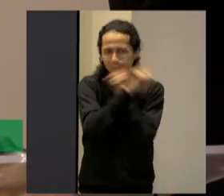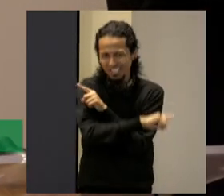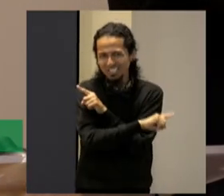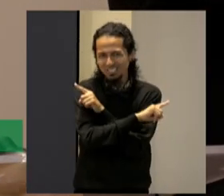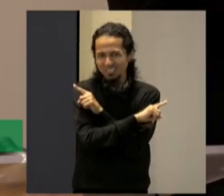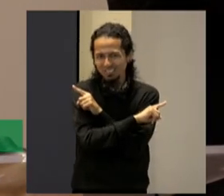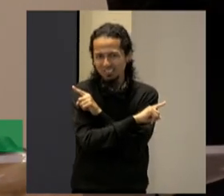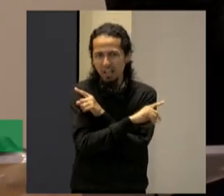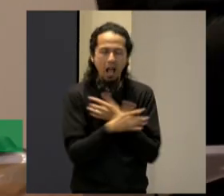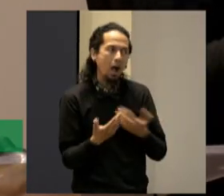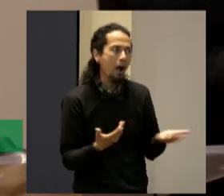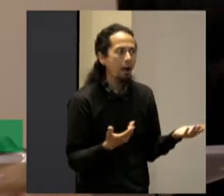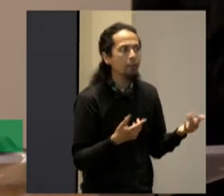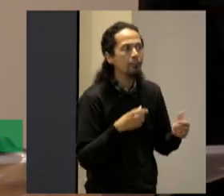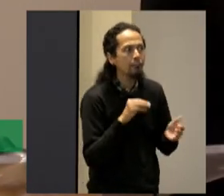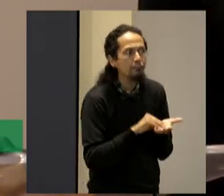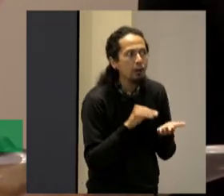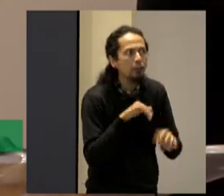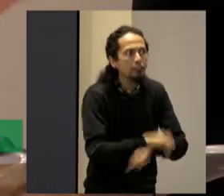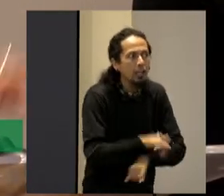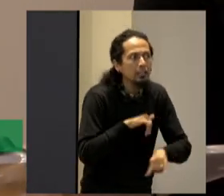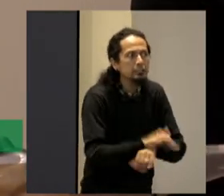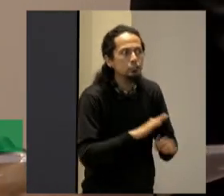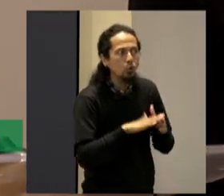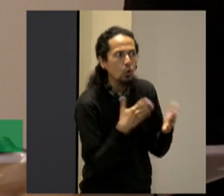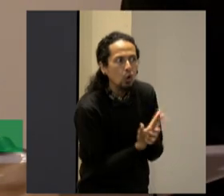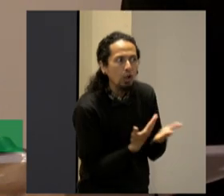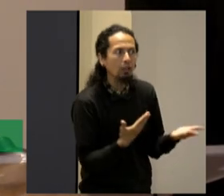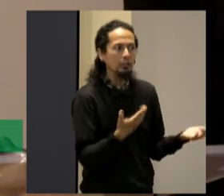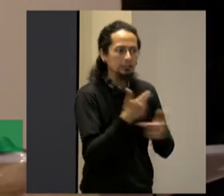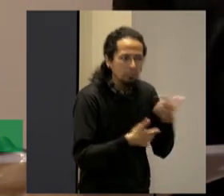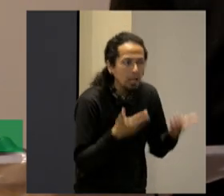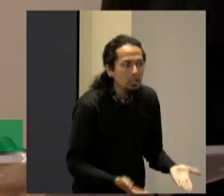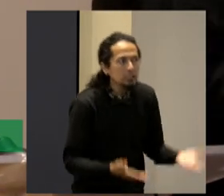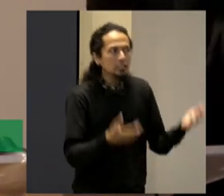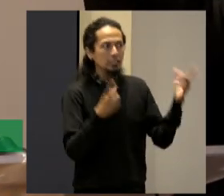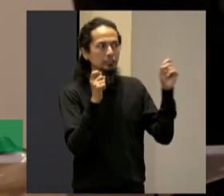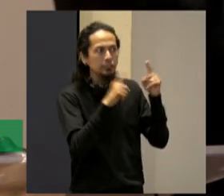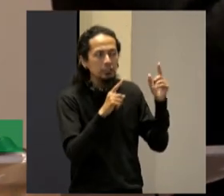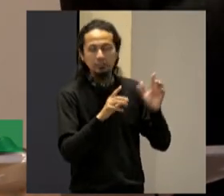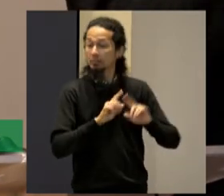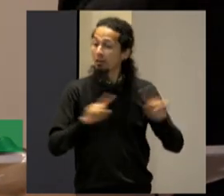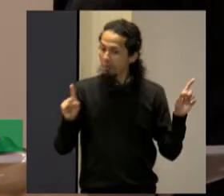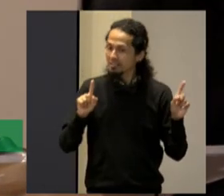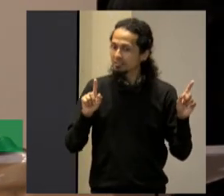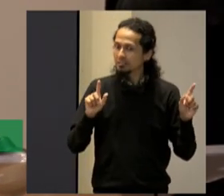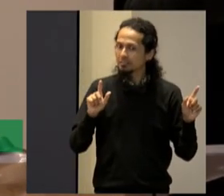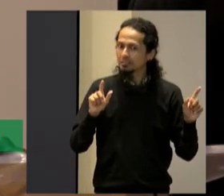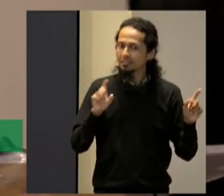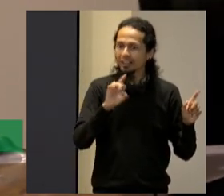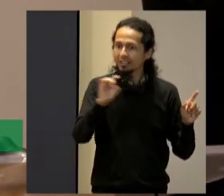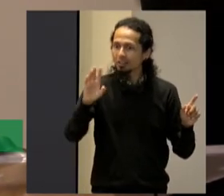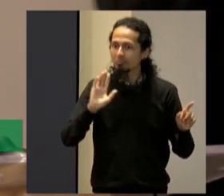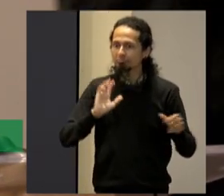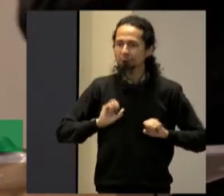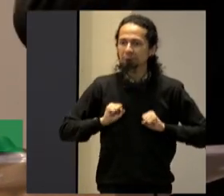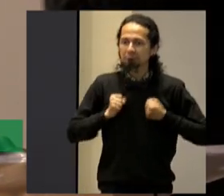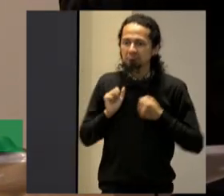da escola, da sala de aula, ou mandar um funcionário técnico, ainda assim, estar aqui é uma escolha